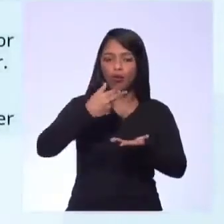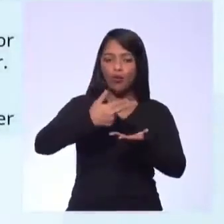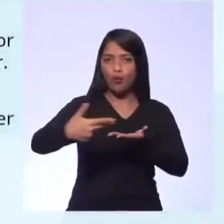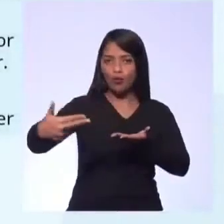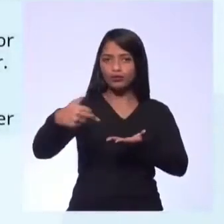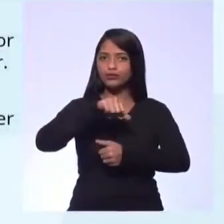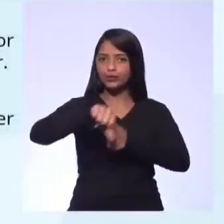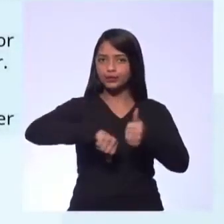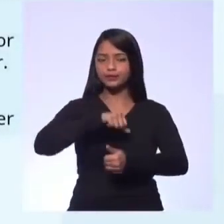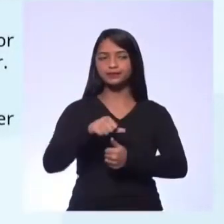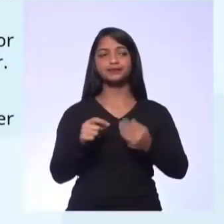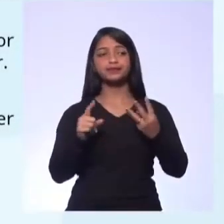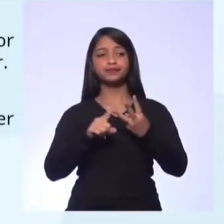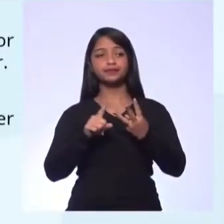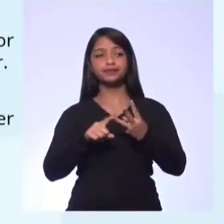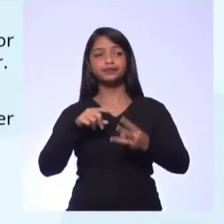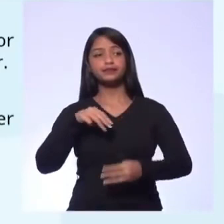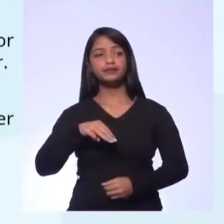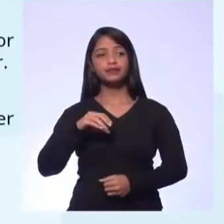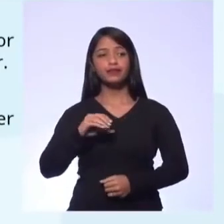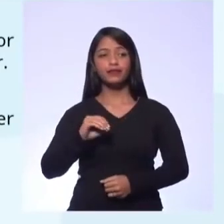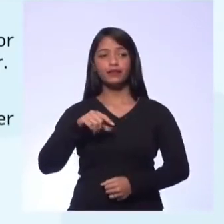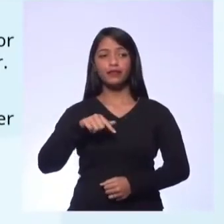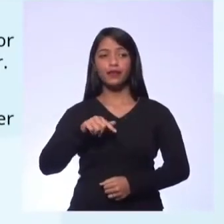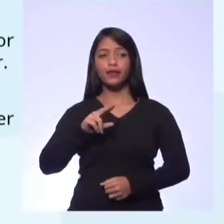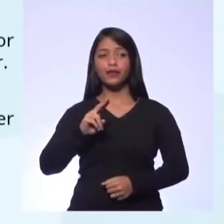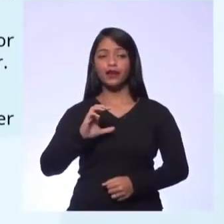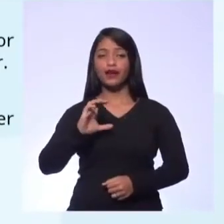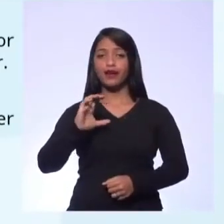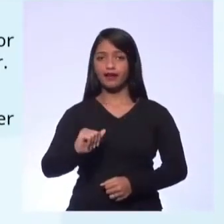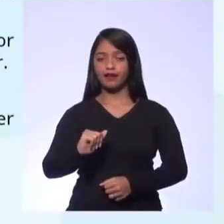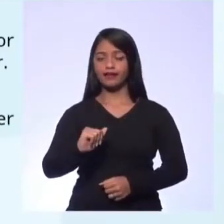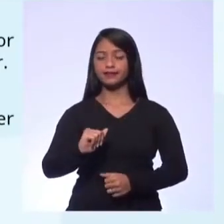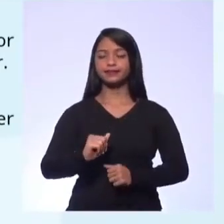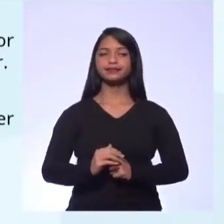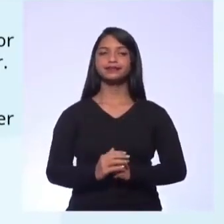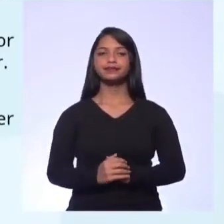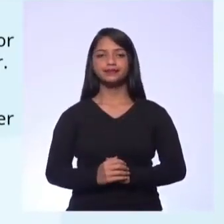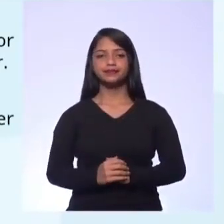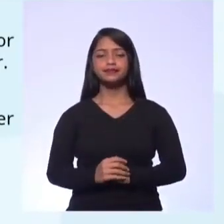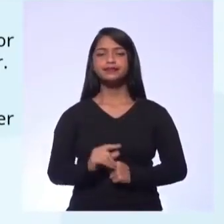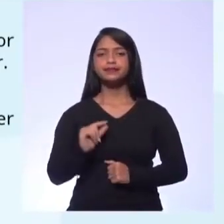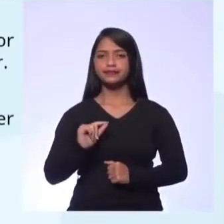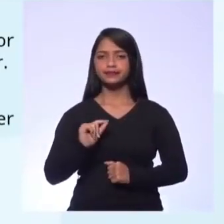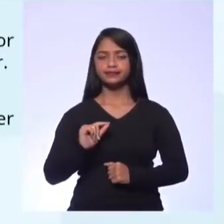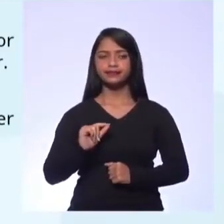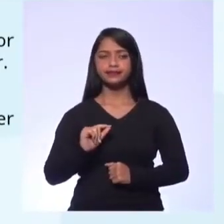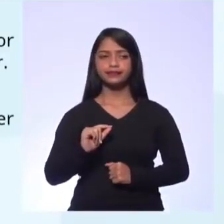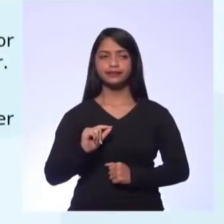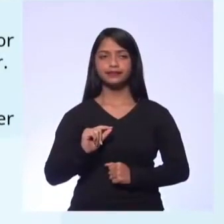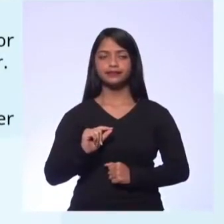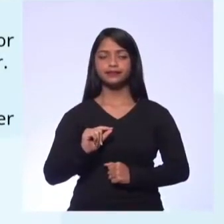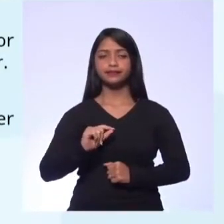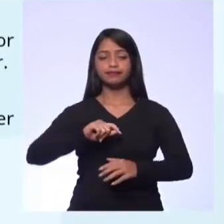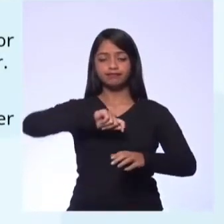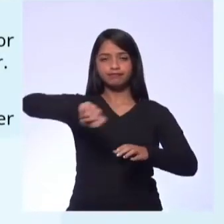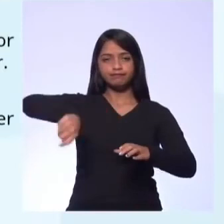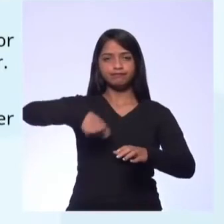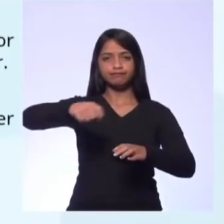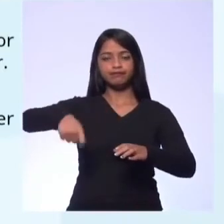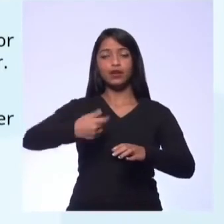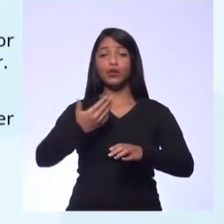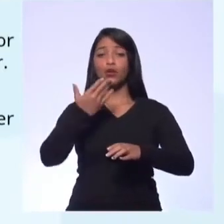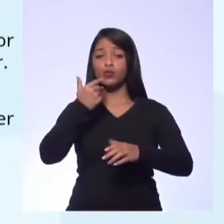Moqueca, or muqueca, is a seafood stew Moqueca ou muqueca é uma caldeirada de frutos do